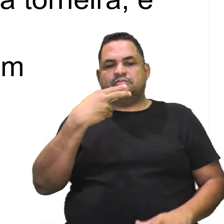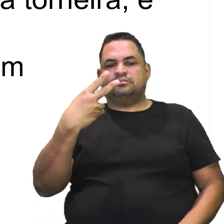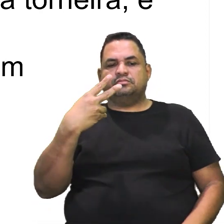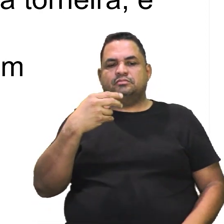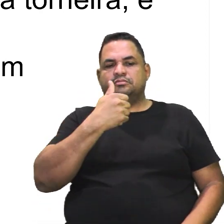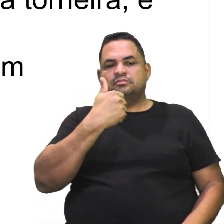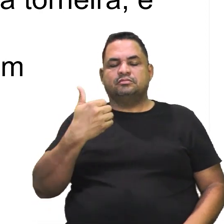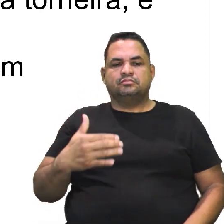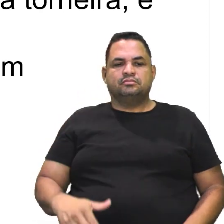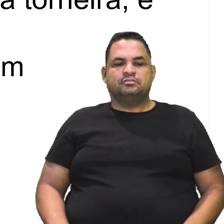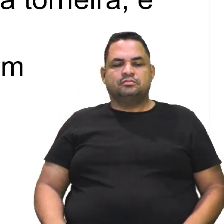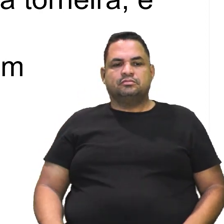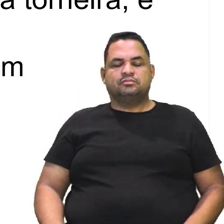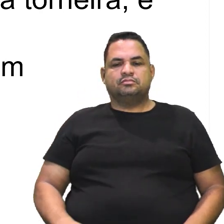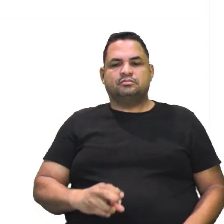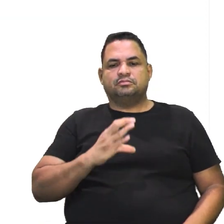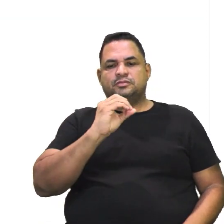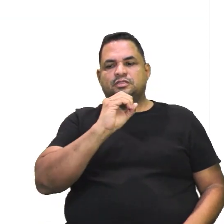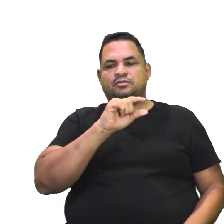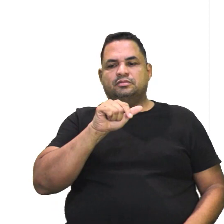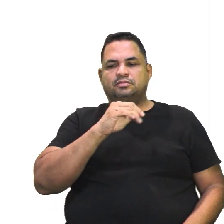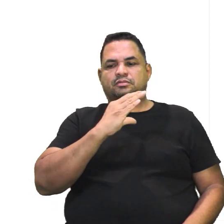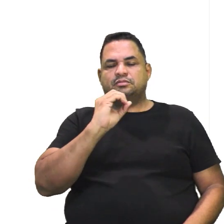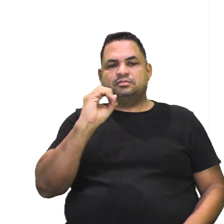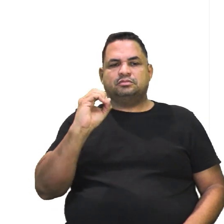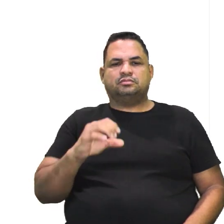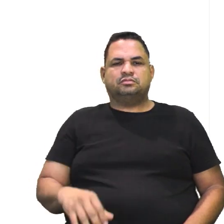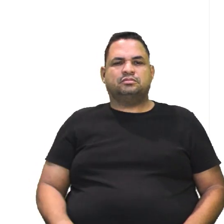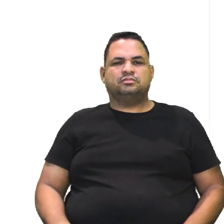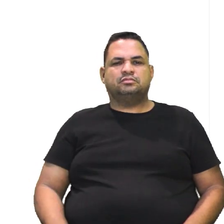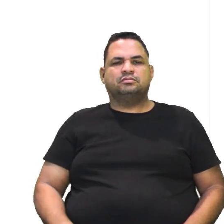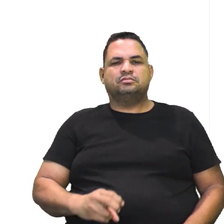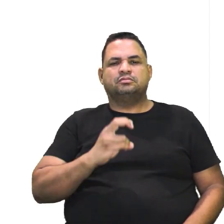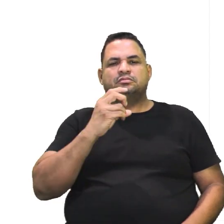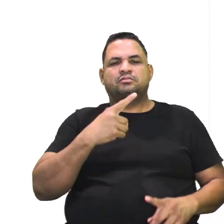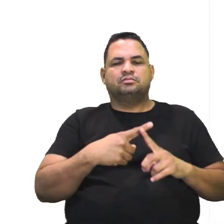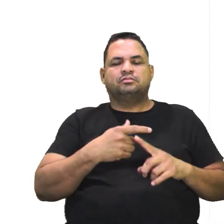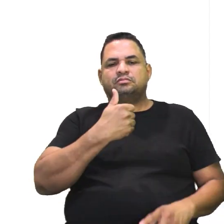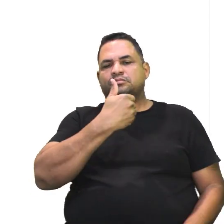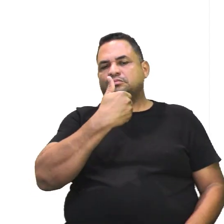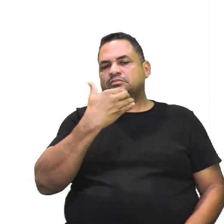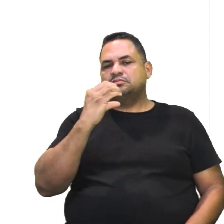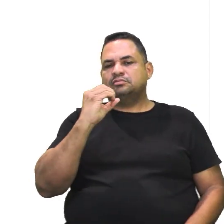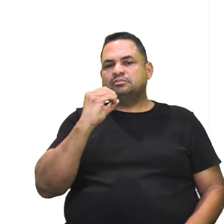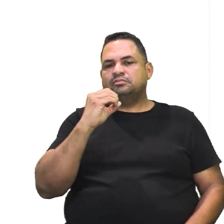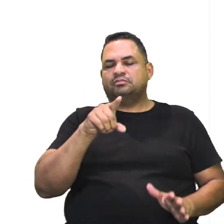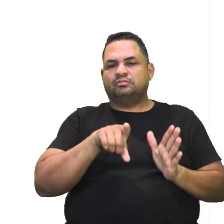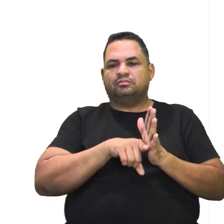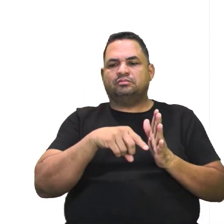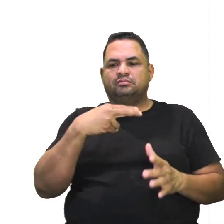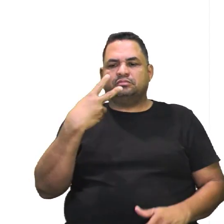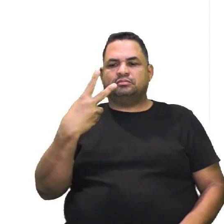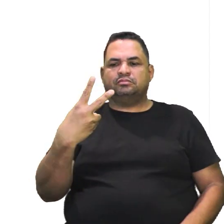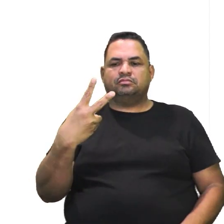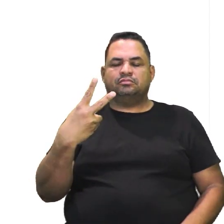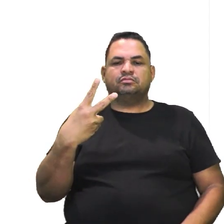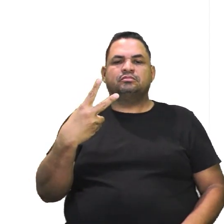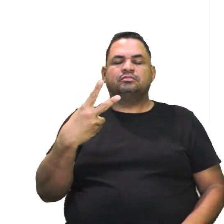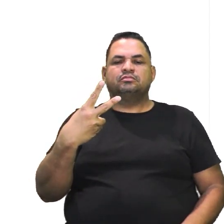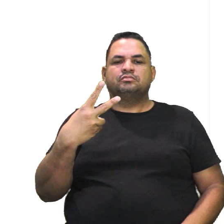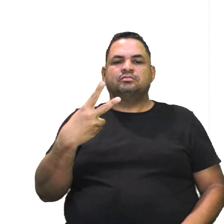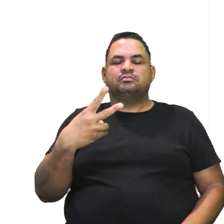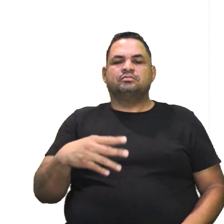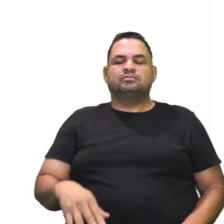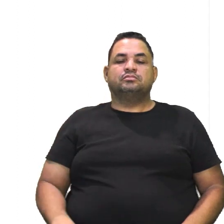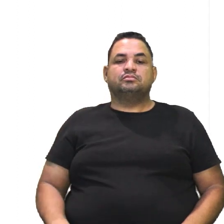sobre 100? Isso, 5 né? centésimos? Então vamos lá, eu tenho 5 vezes 10 na menos 2. 5 vezes 10 na